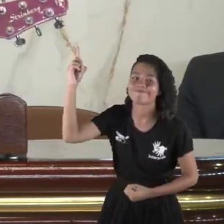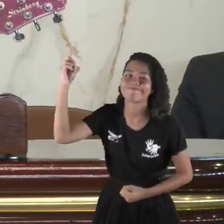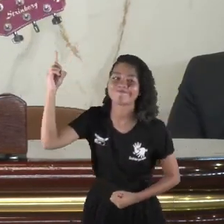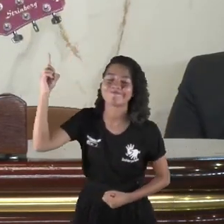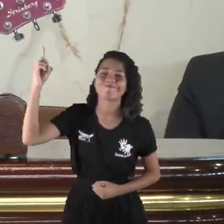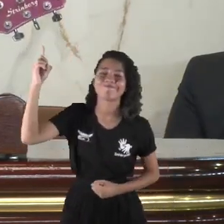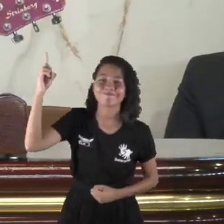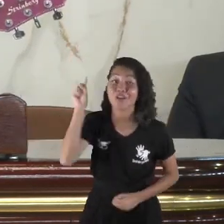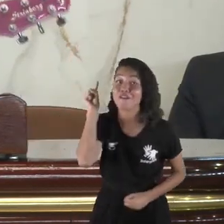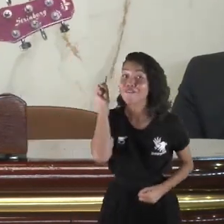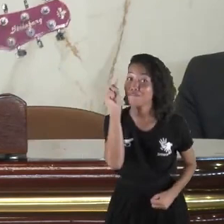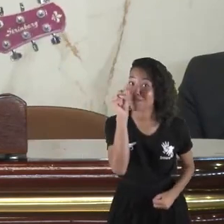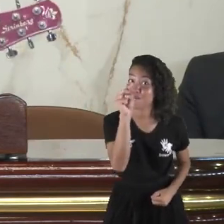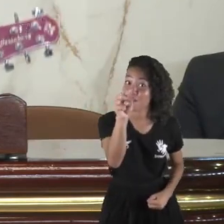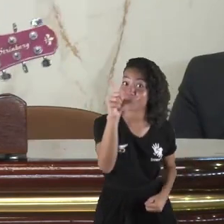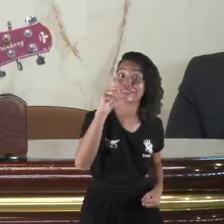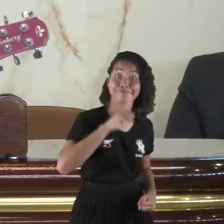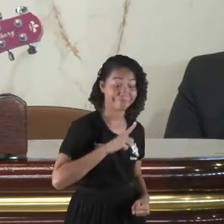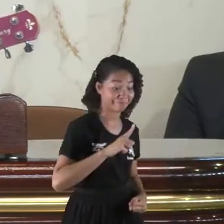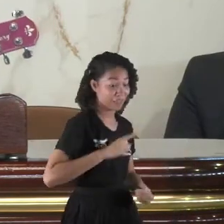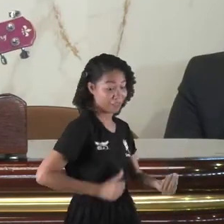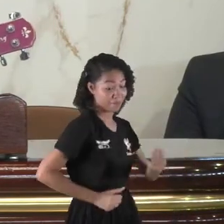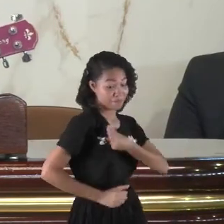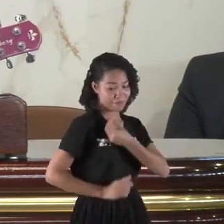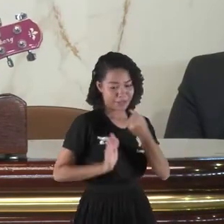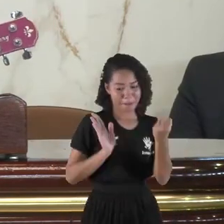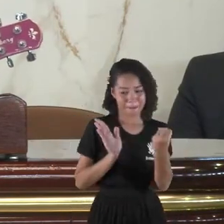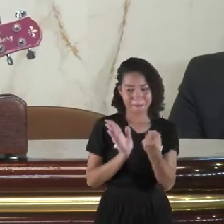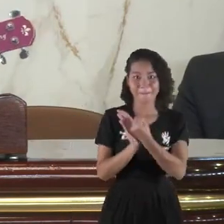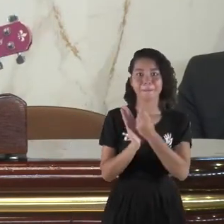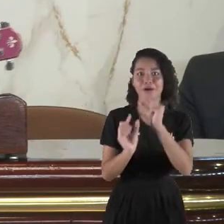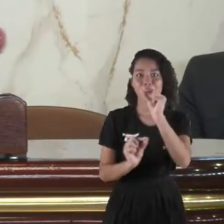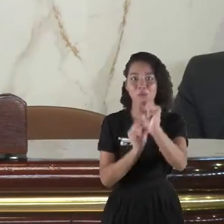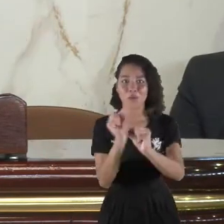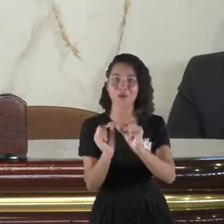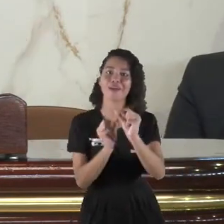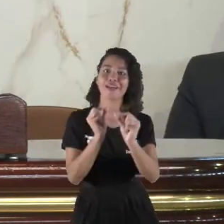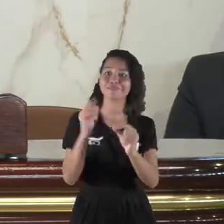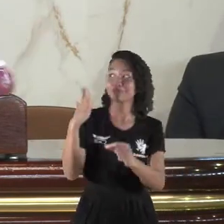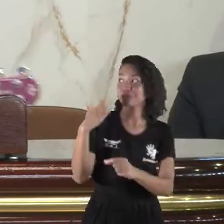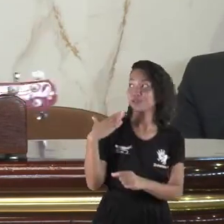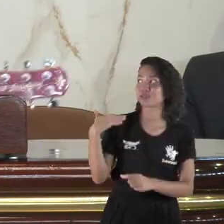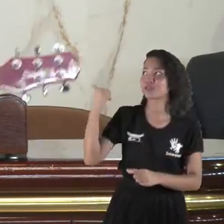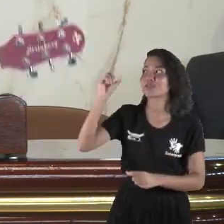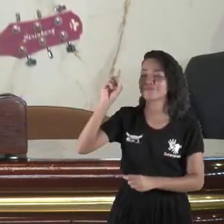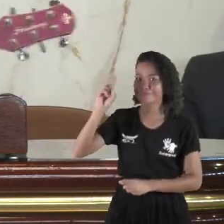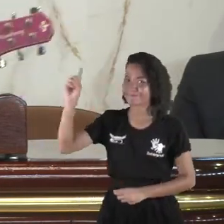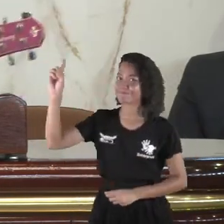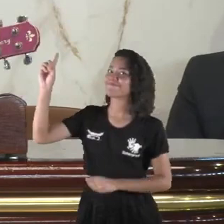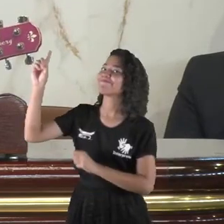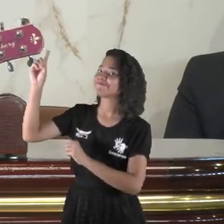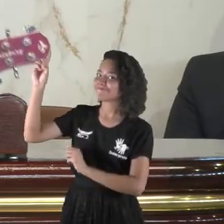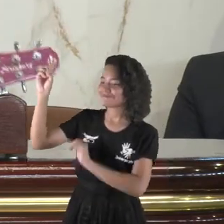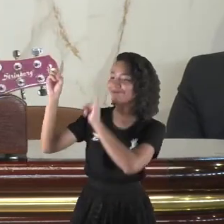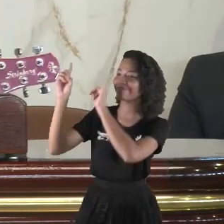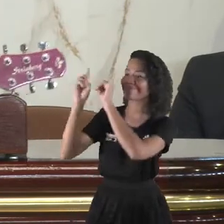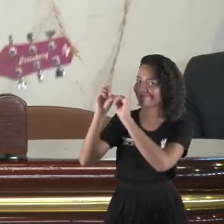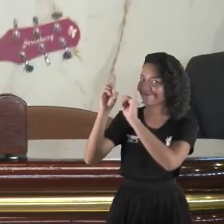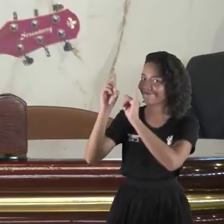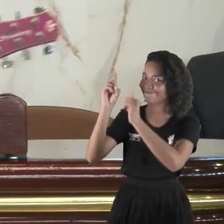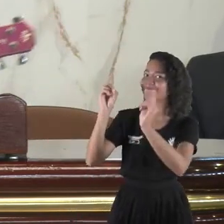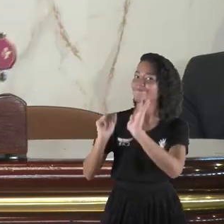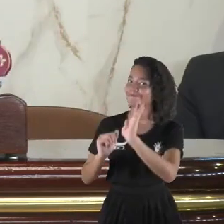Você tem a marca da promessa que Ele te fez. Você tem